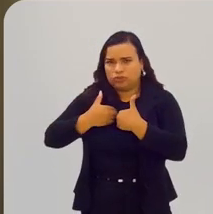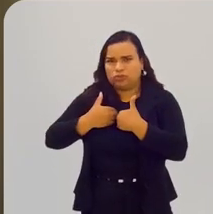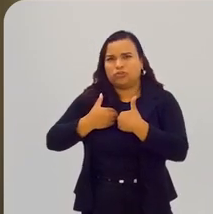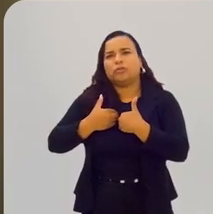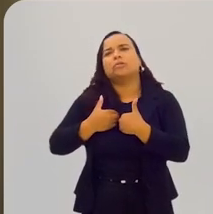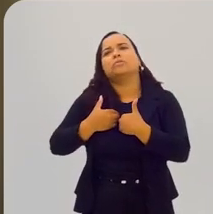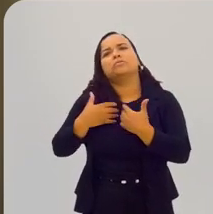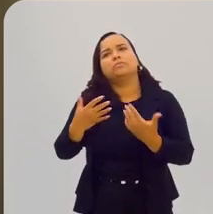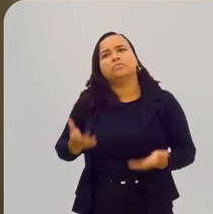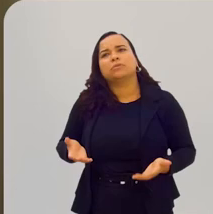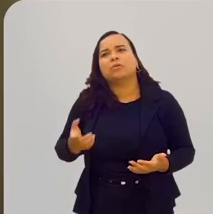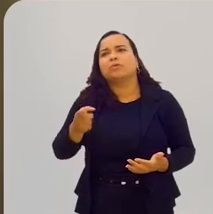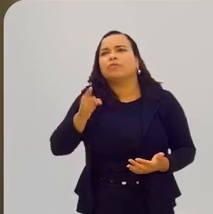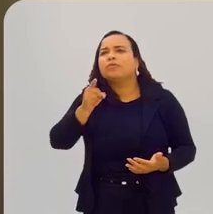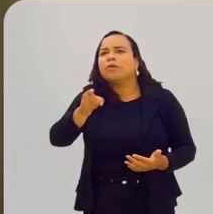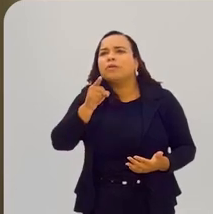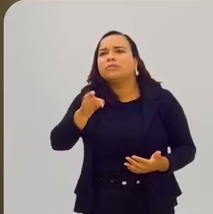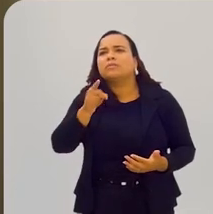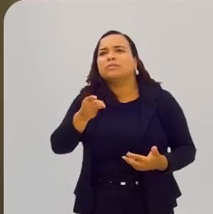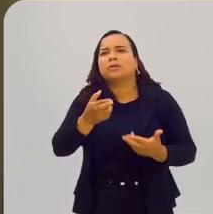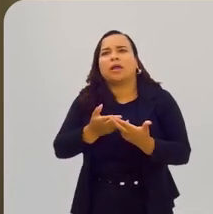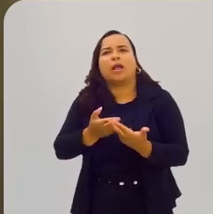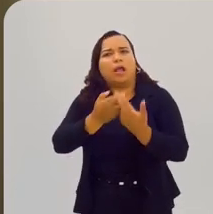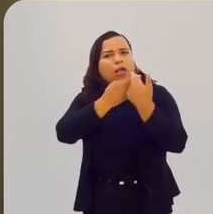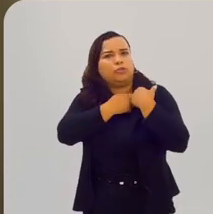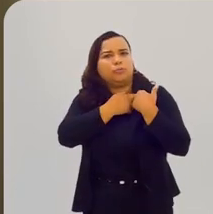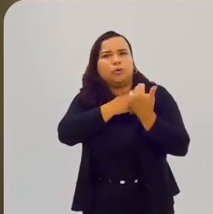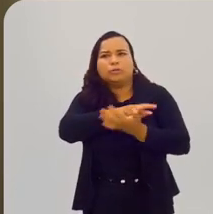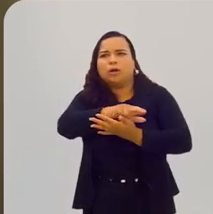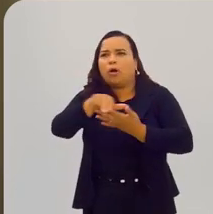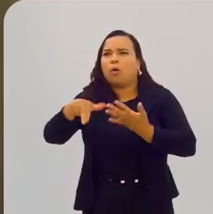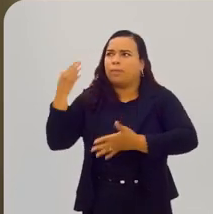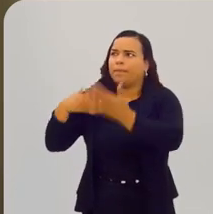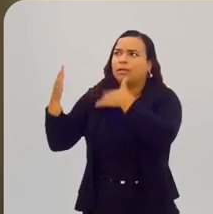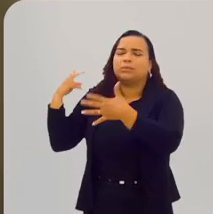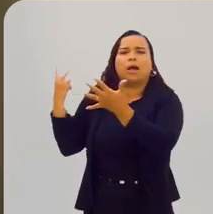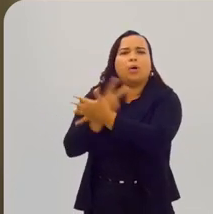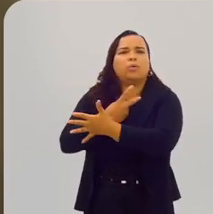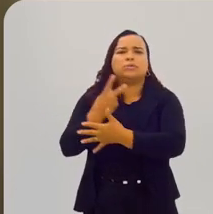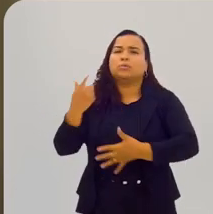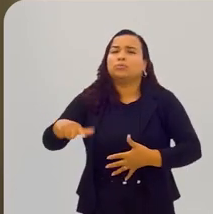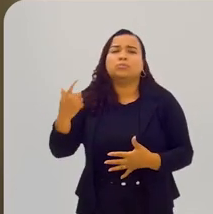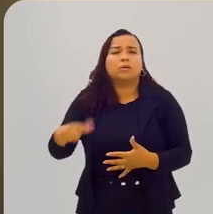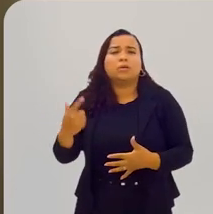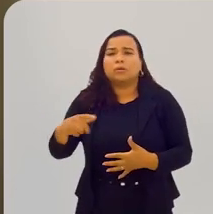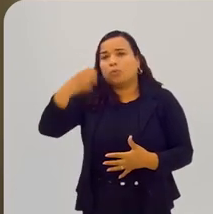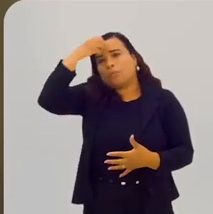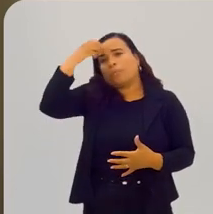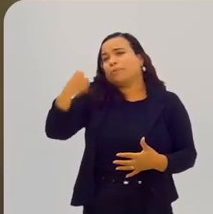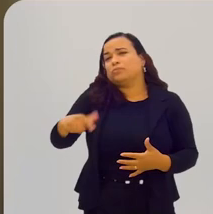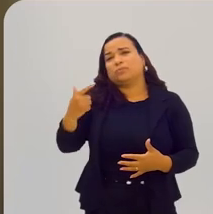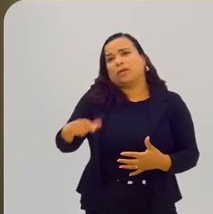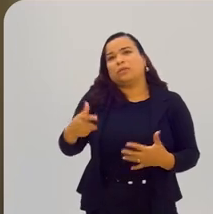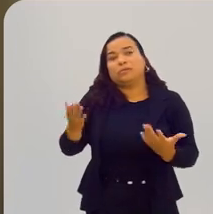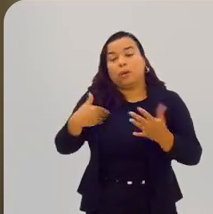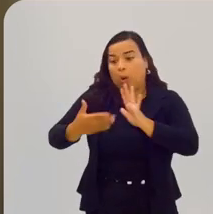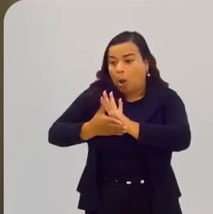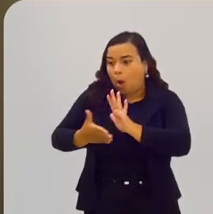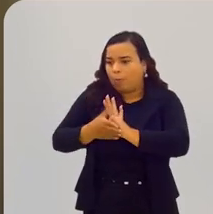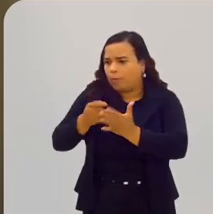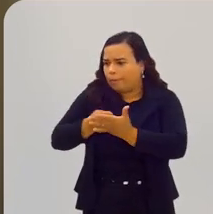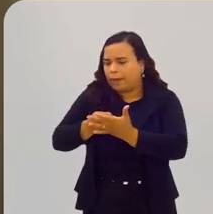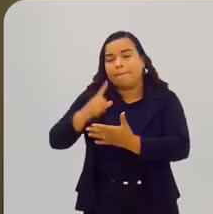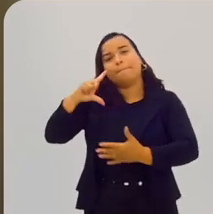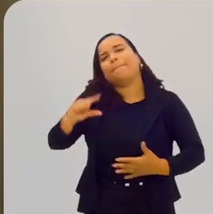autista você não tem responsabilidade sobre muita coisa que aconteceu com você e é começa uma cobrança